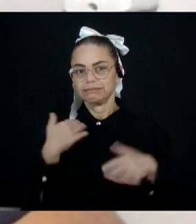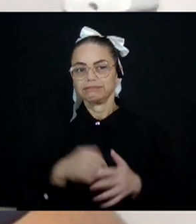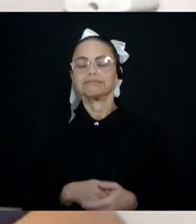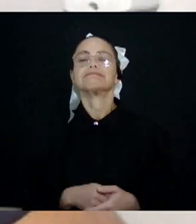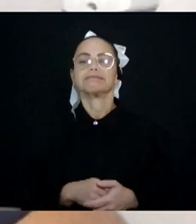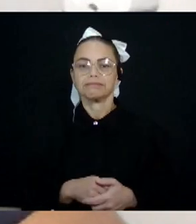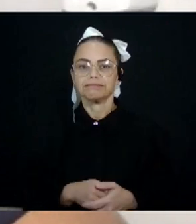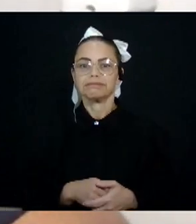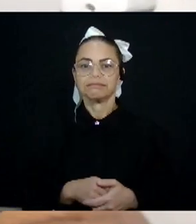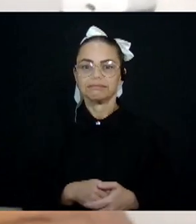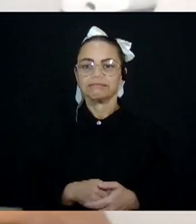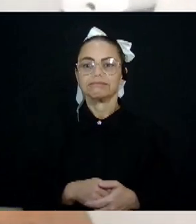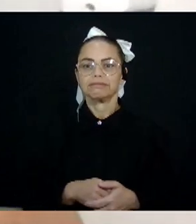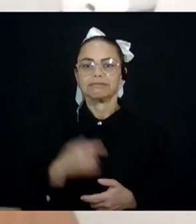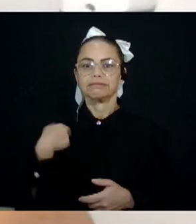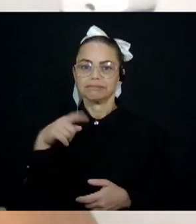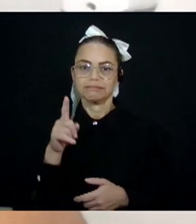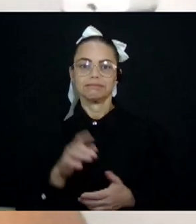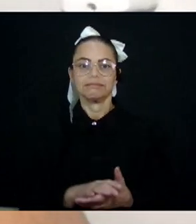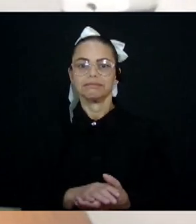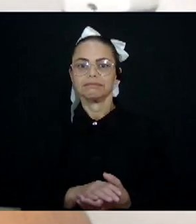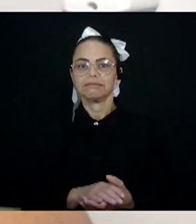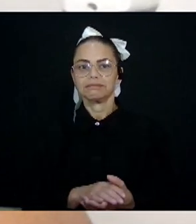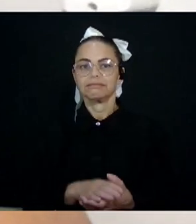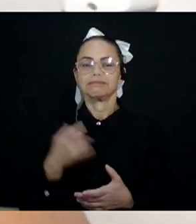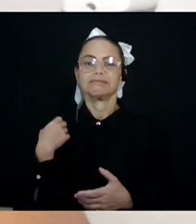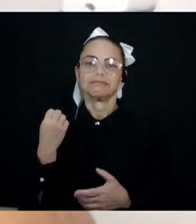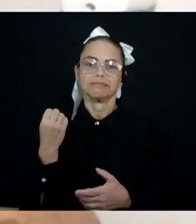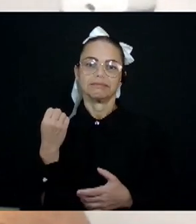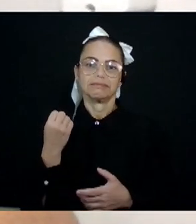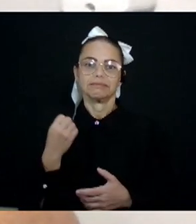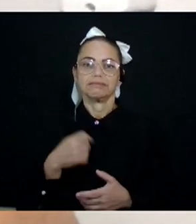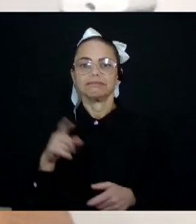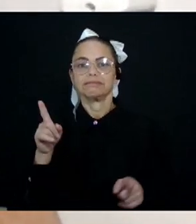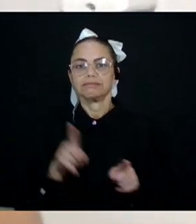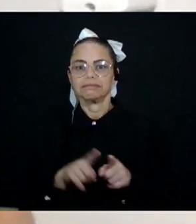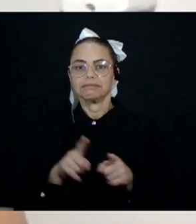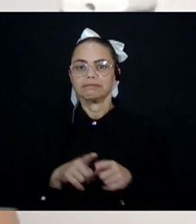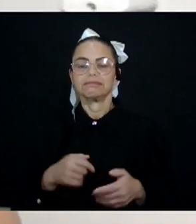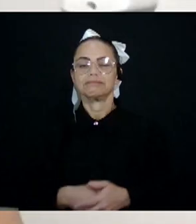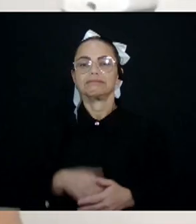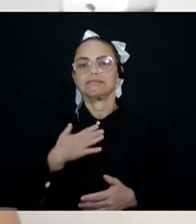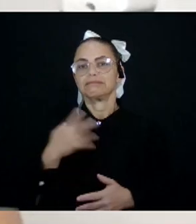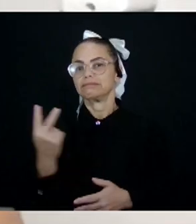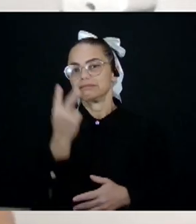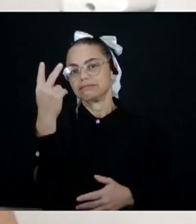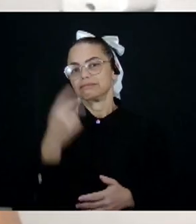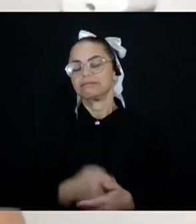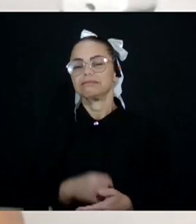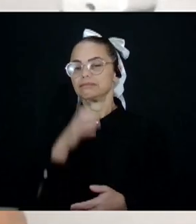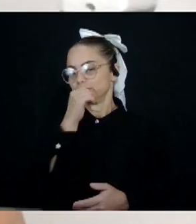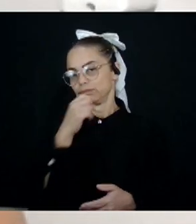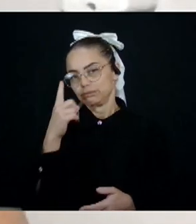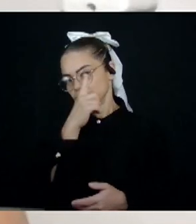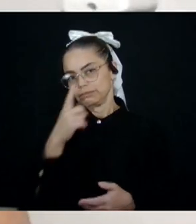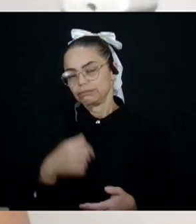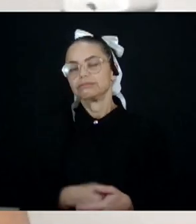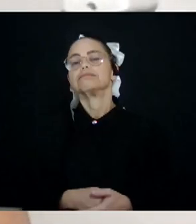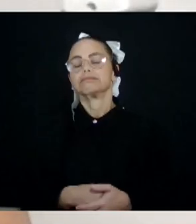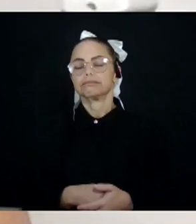Eu já fui trabalhador de escala 6x1. Então, eu dou muito valor ao meu final de semana e ao meu tempo de